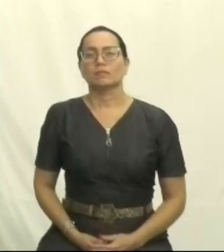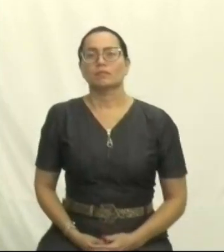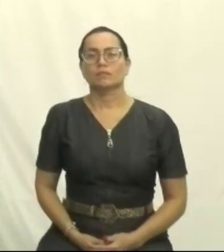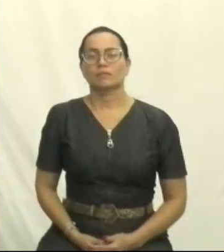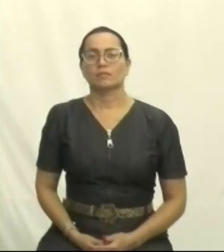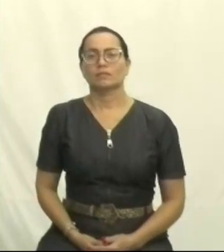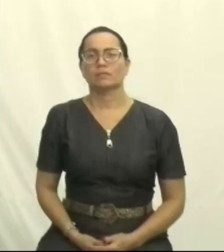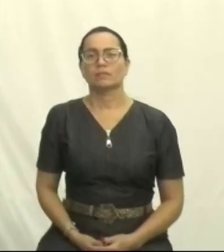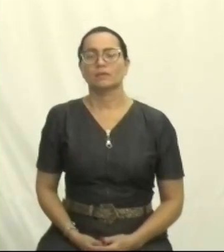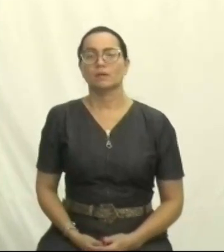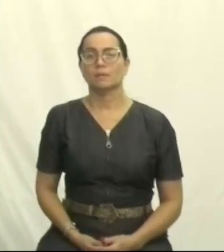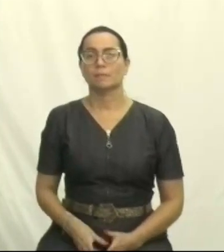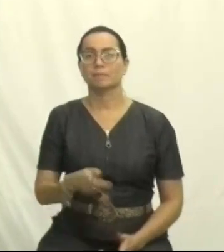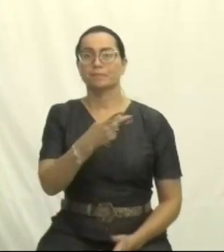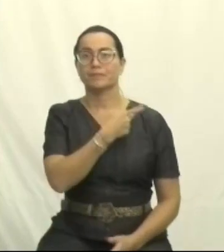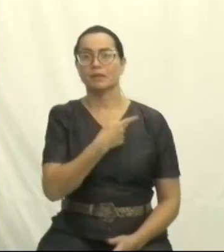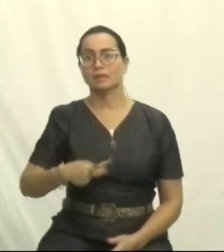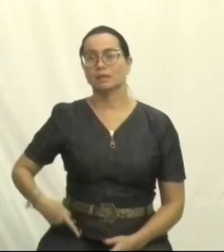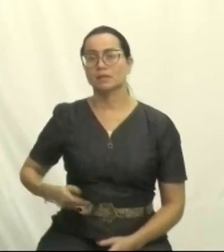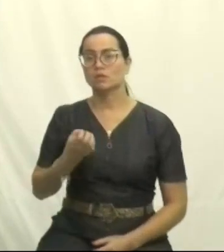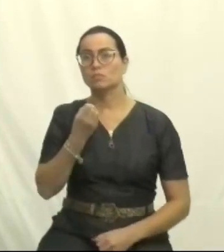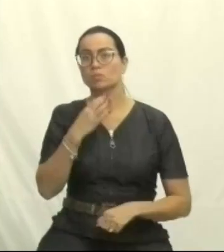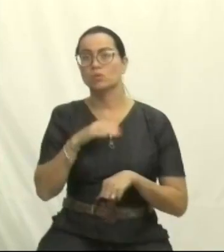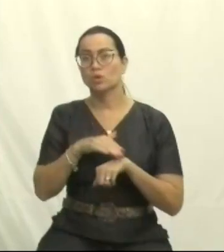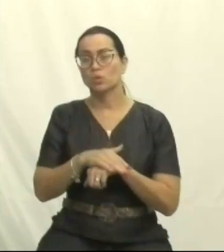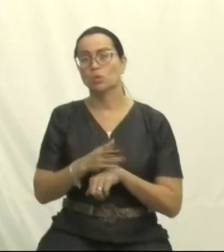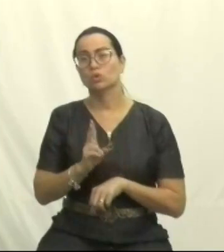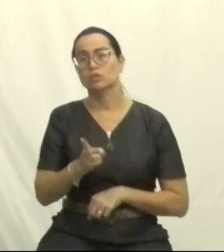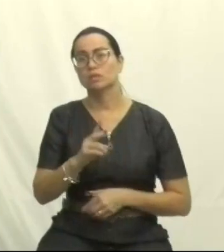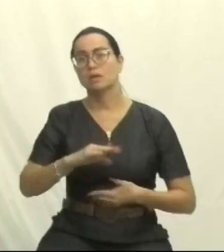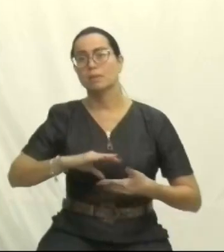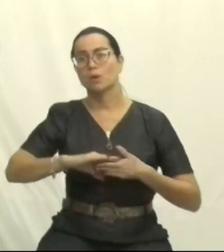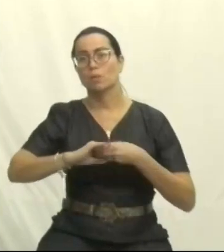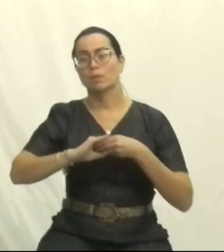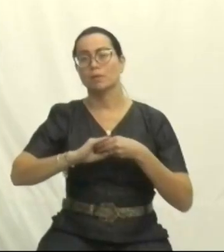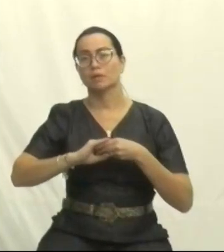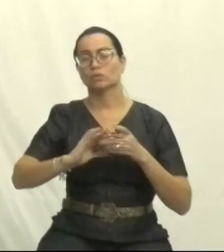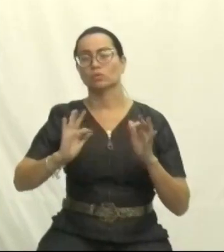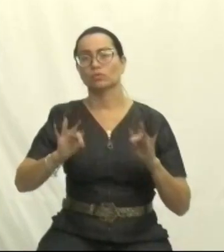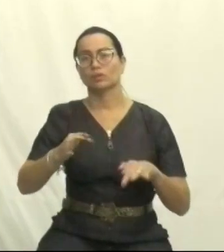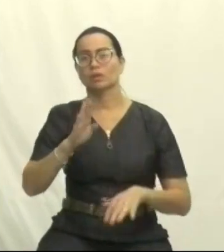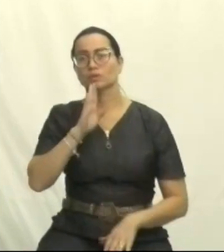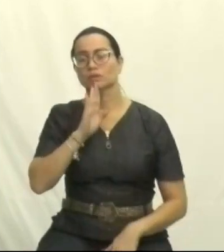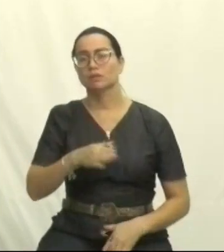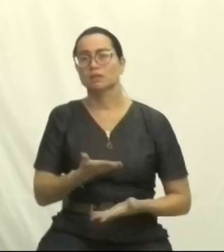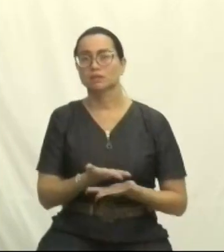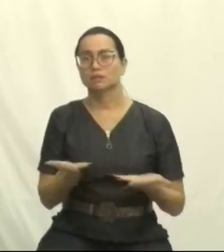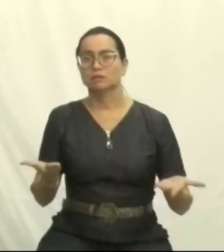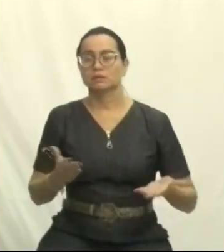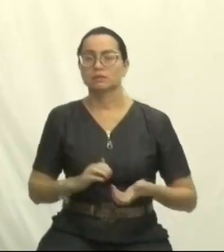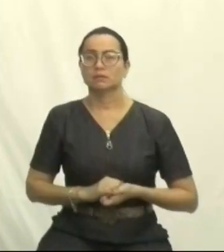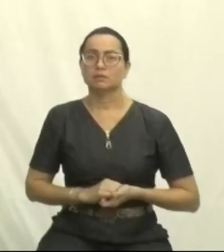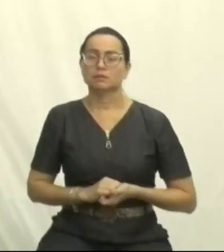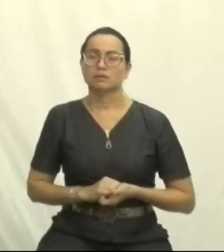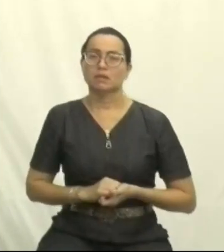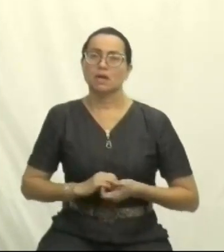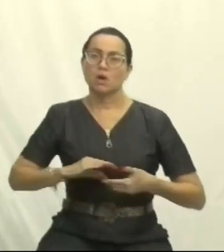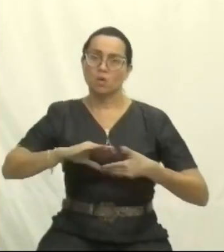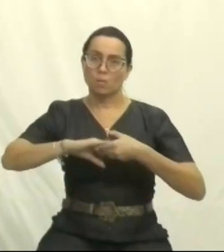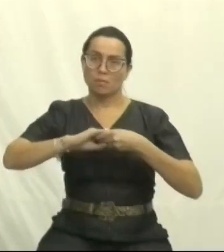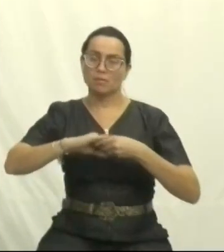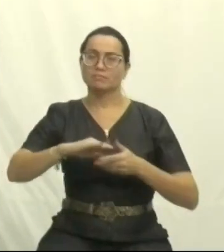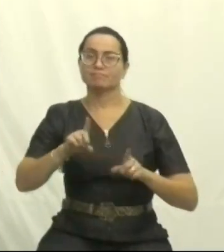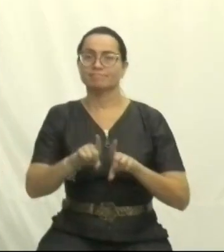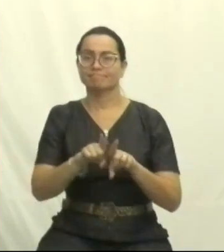Senhor presidente, muito boa noite. Eu sempre cumprimento um bom finalzinho de tarde a todos. Cumprimentar também a